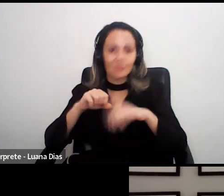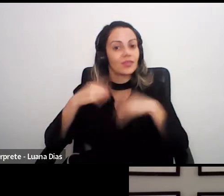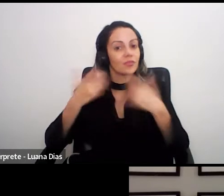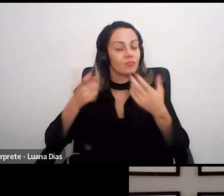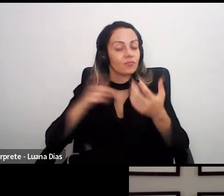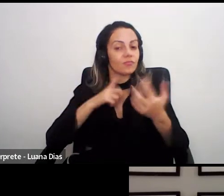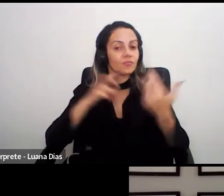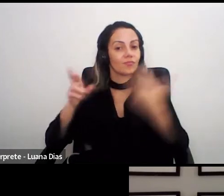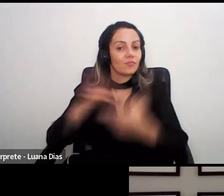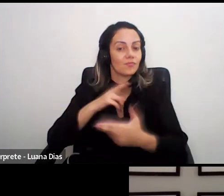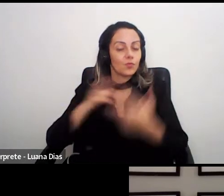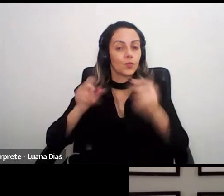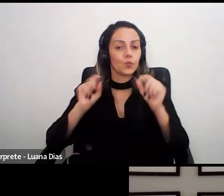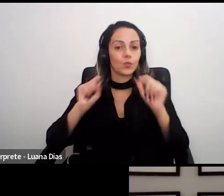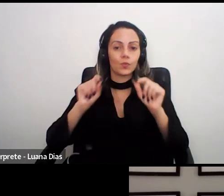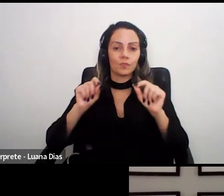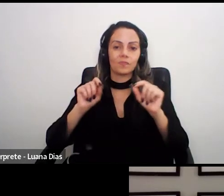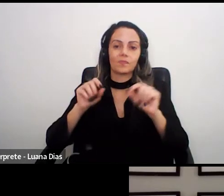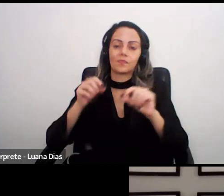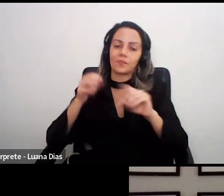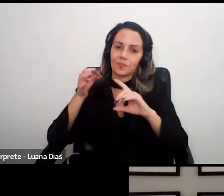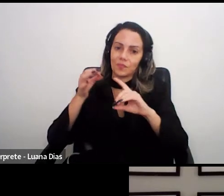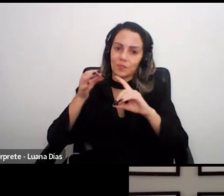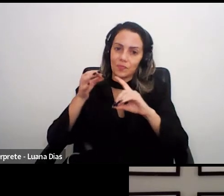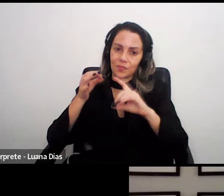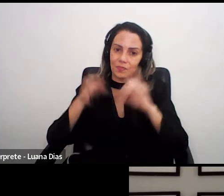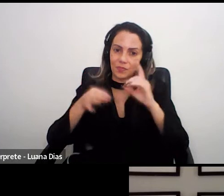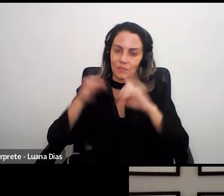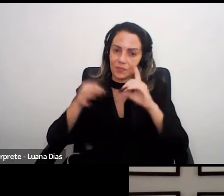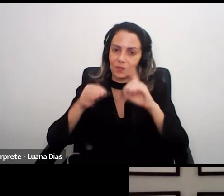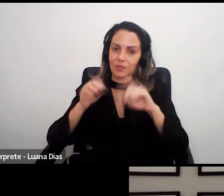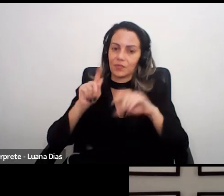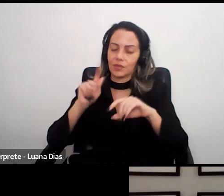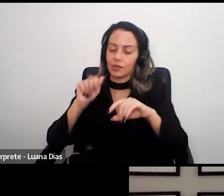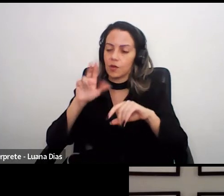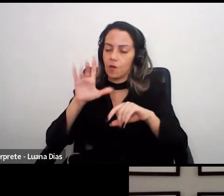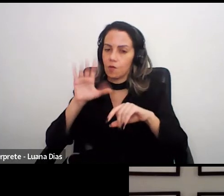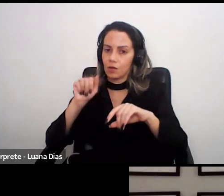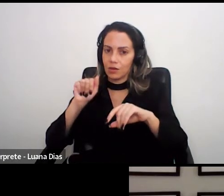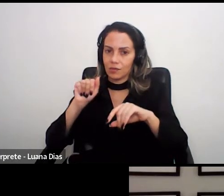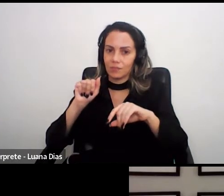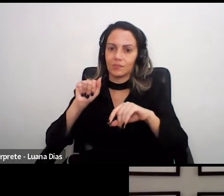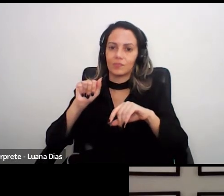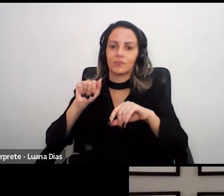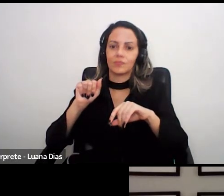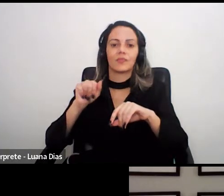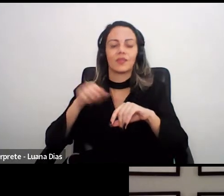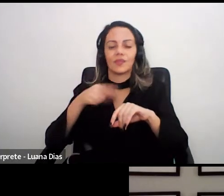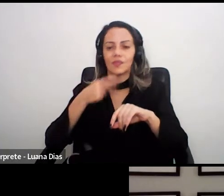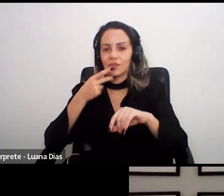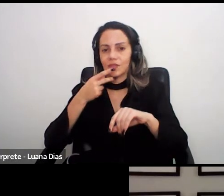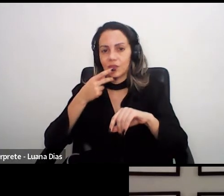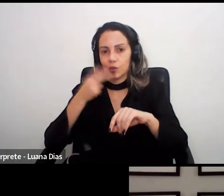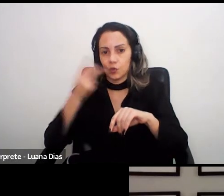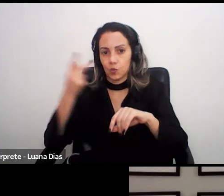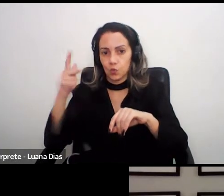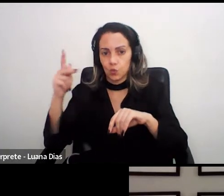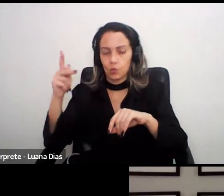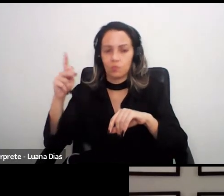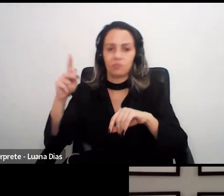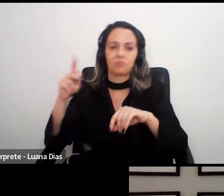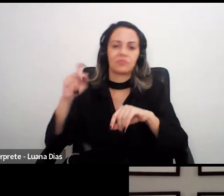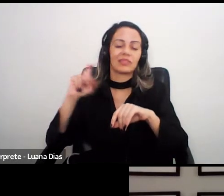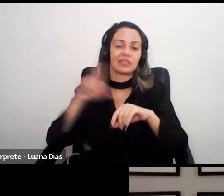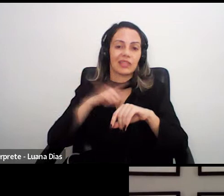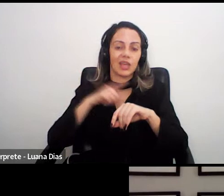que a desembargadora Gáulia comentou na sua fala, na fala de Vossa Excelência, em que há uma dificuldade de